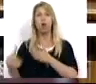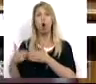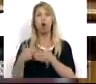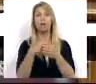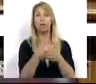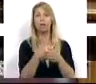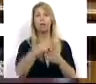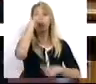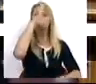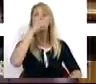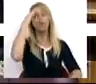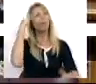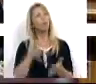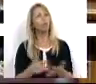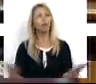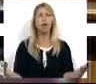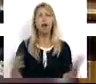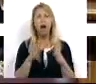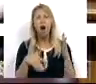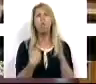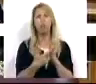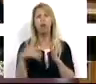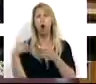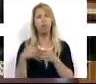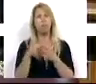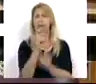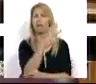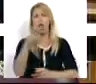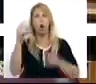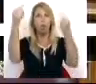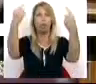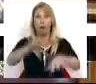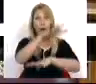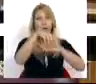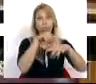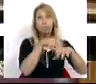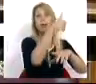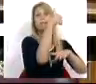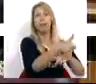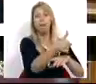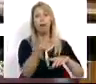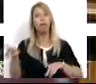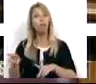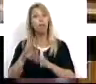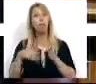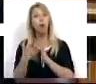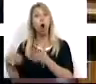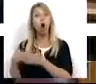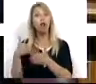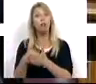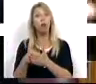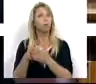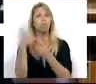chega à seguinte conclusão. O plano de ordenamento está errado. Naturalmente, a instalação está certa, o plano de ordenamento está errado. O que é se faz?